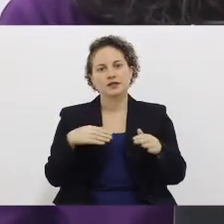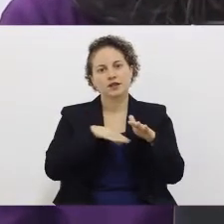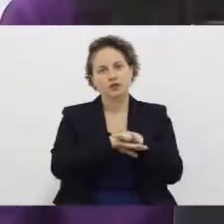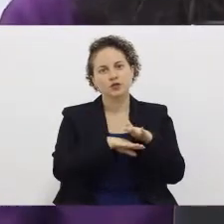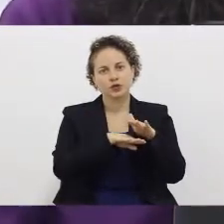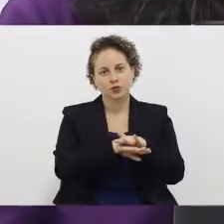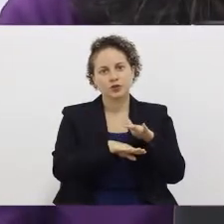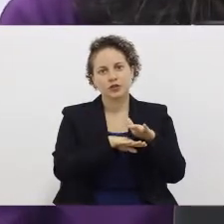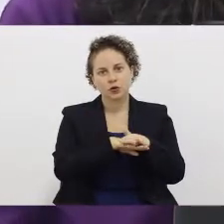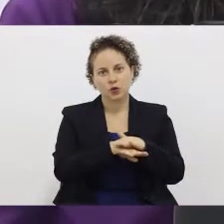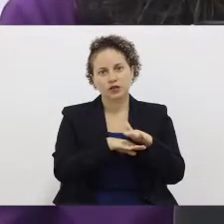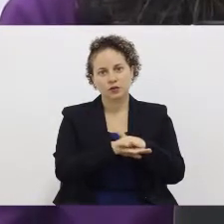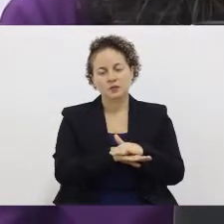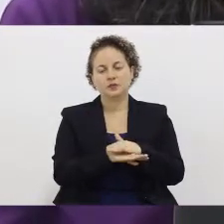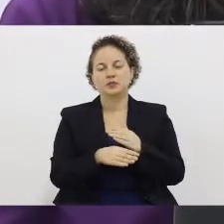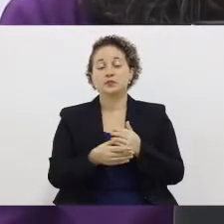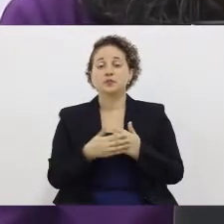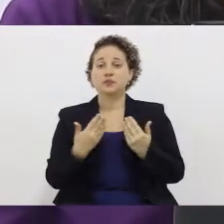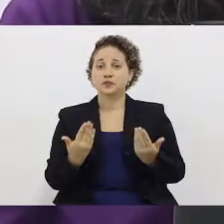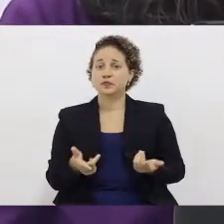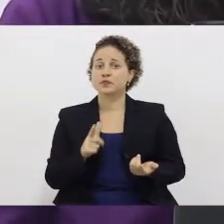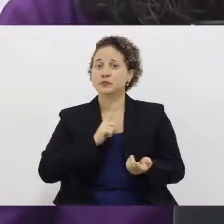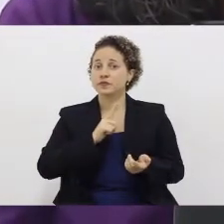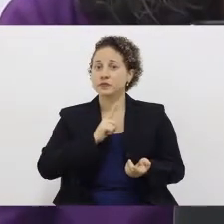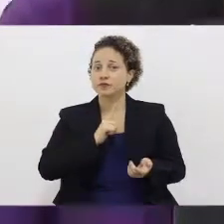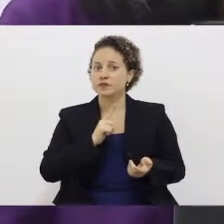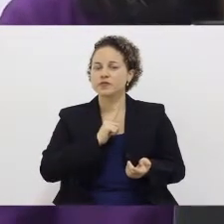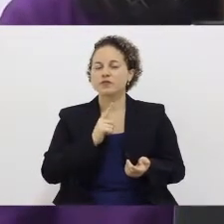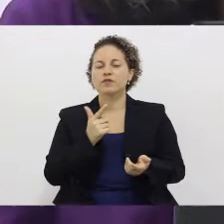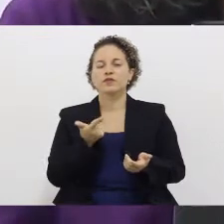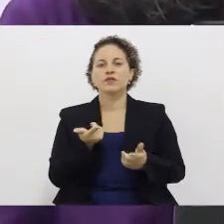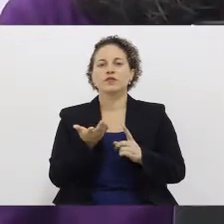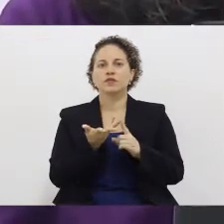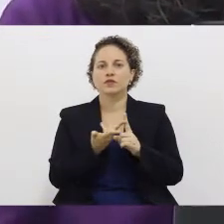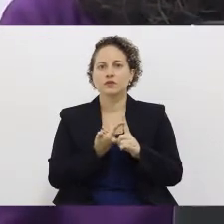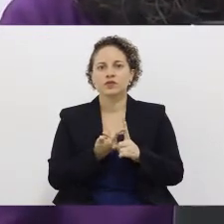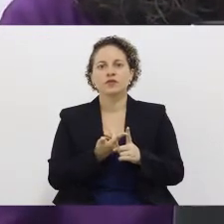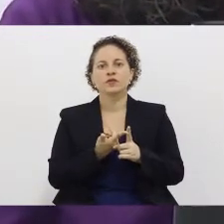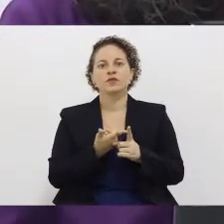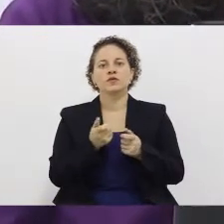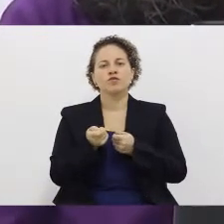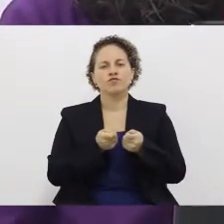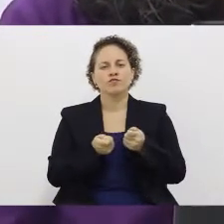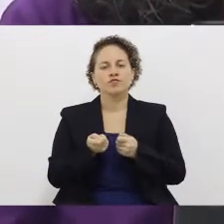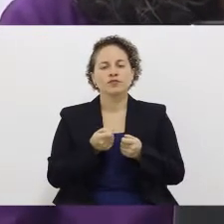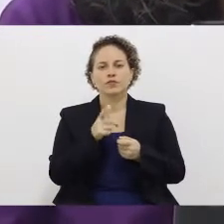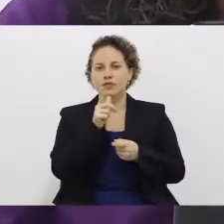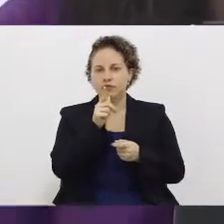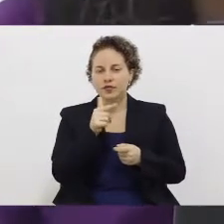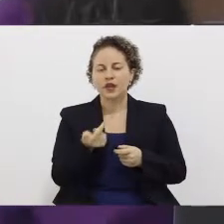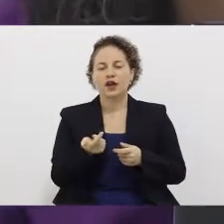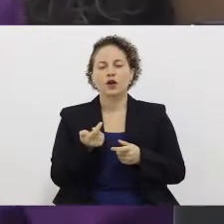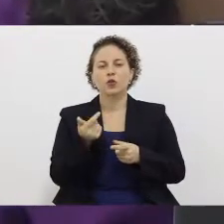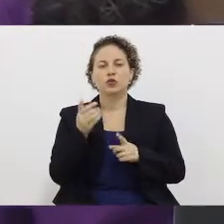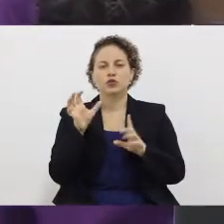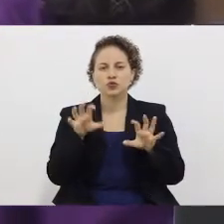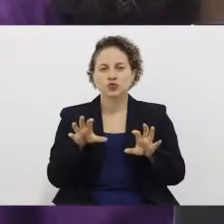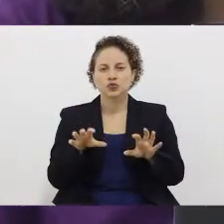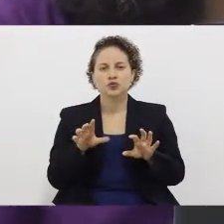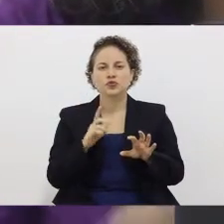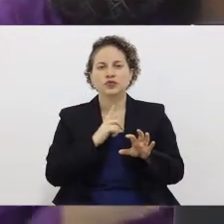exemplo. Aqui nós temos a taxa de suprimento de água, ou seja, a quantidade de chuva, quanto